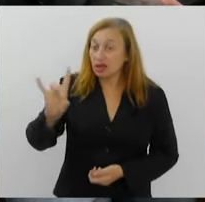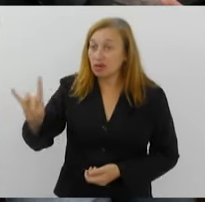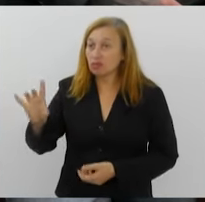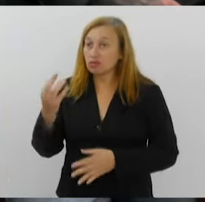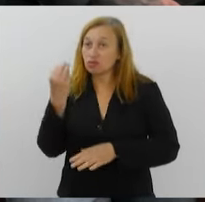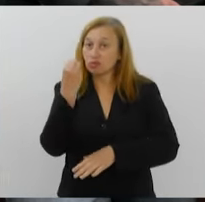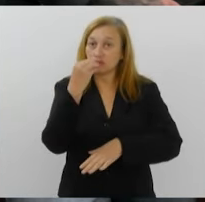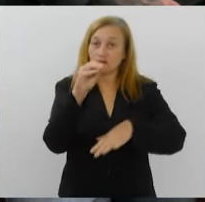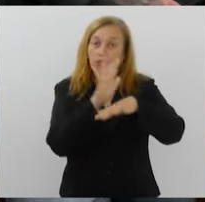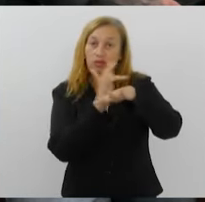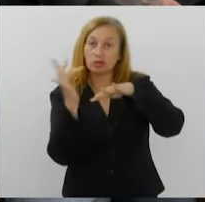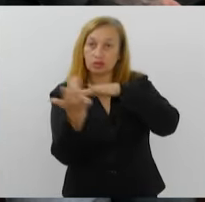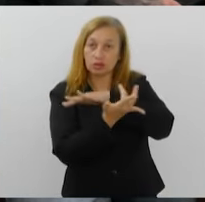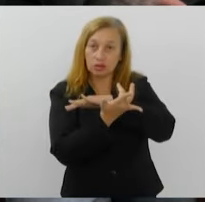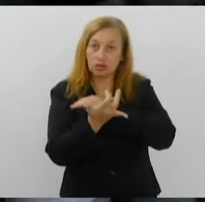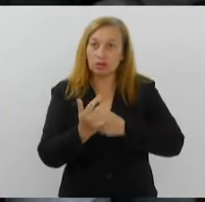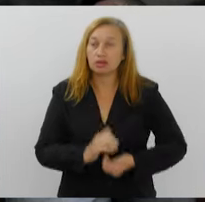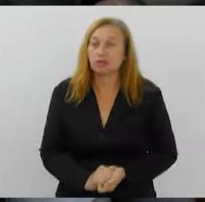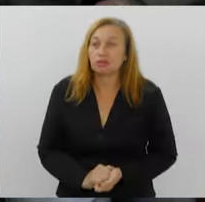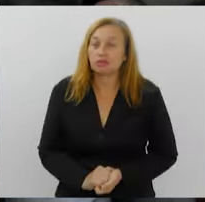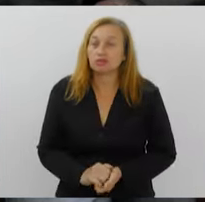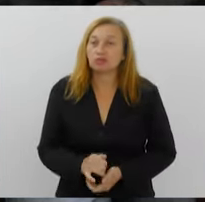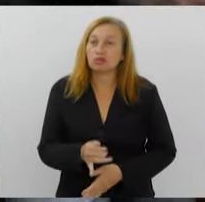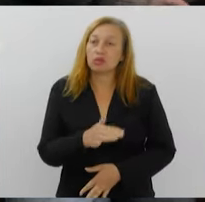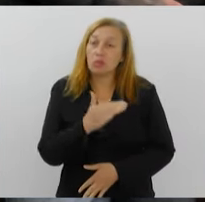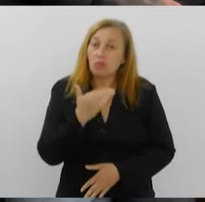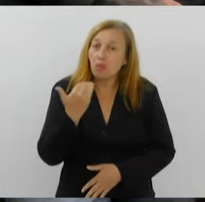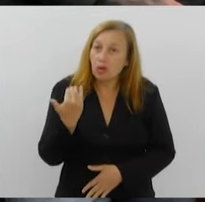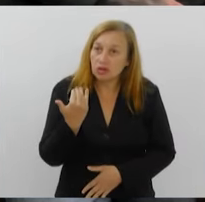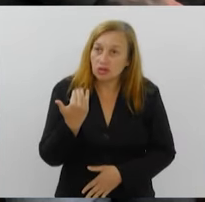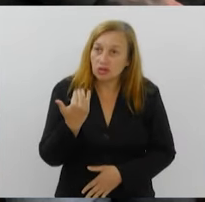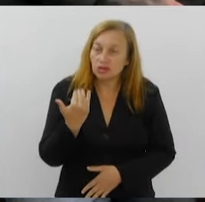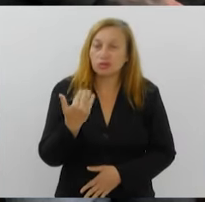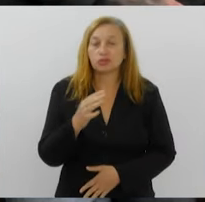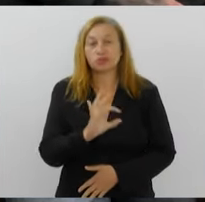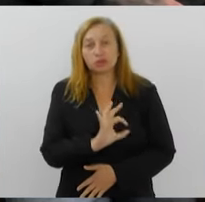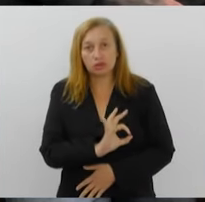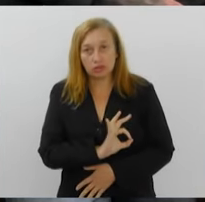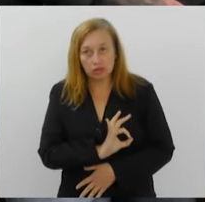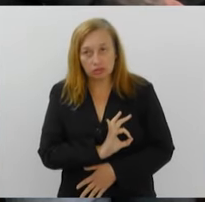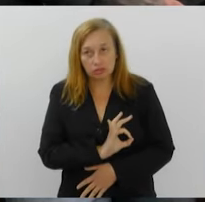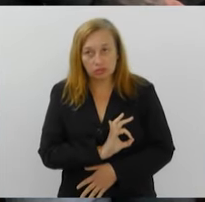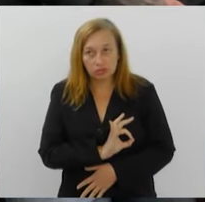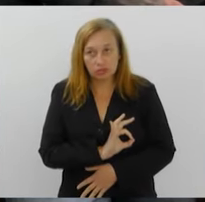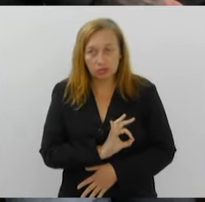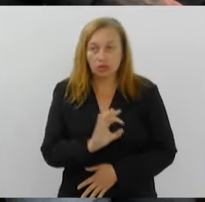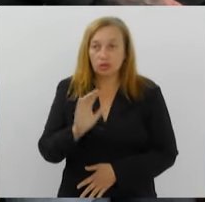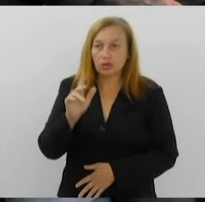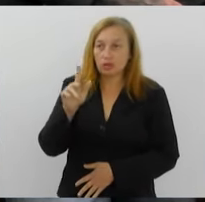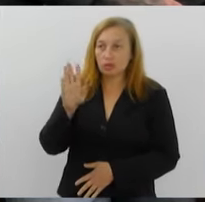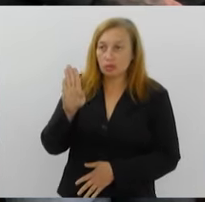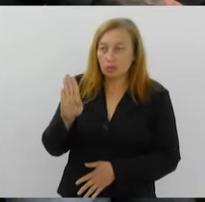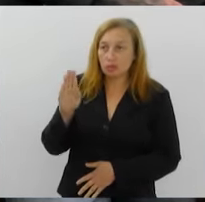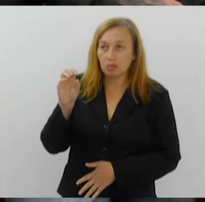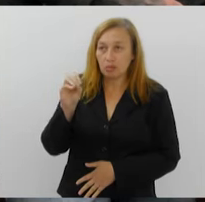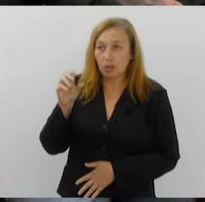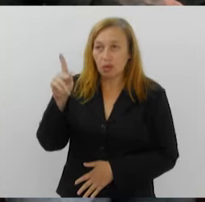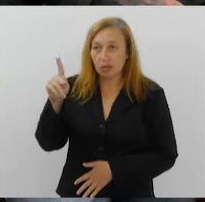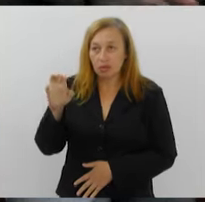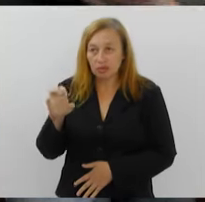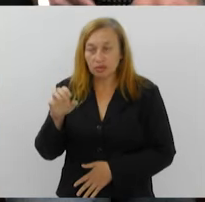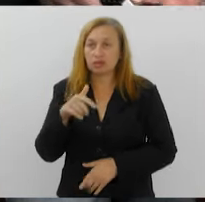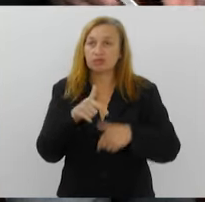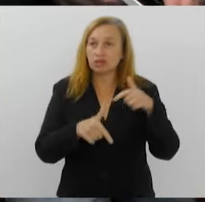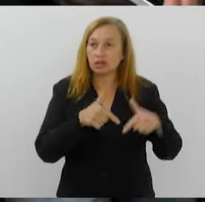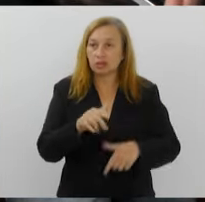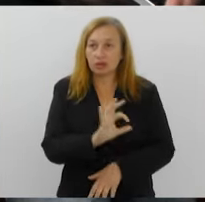sociais, sobre o falecimento do policial do BOPE numa operação policial